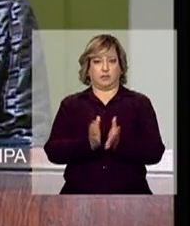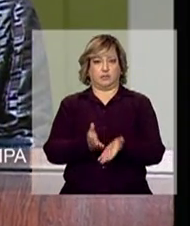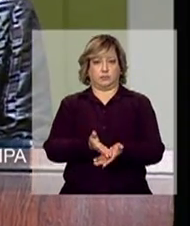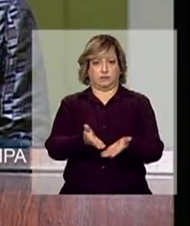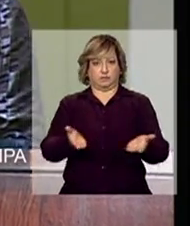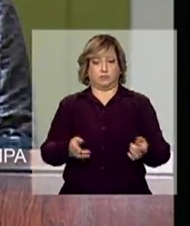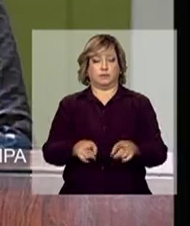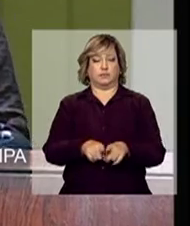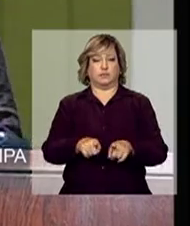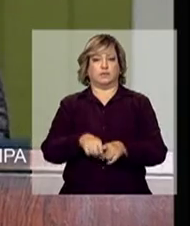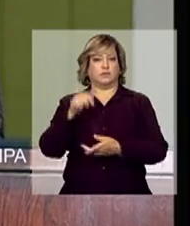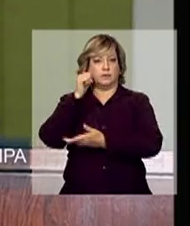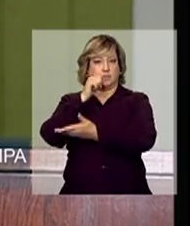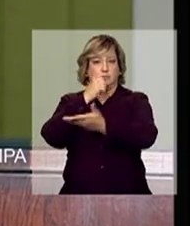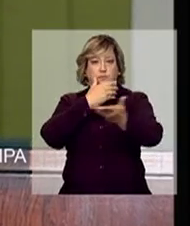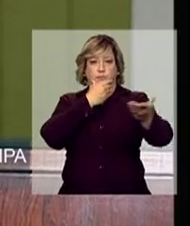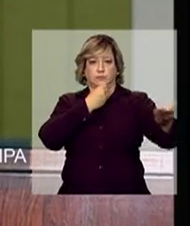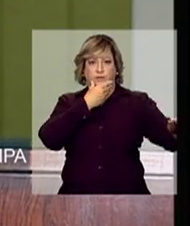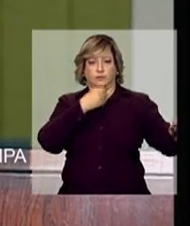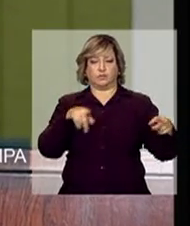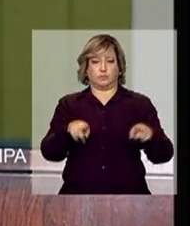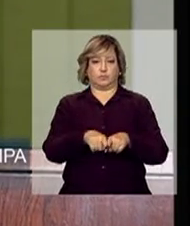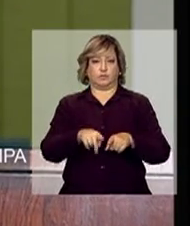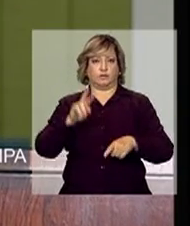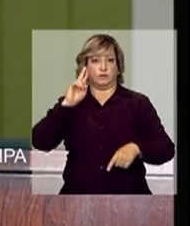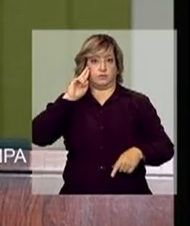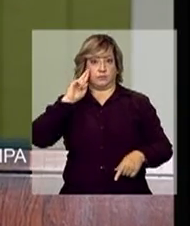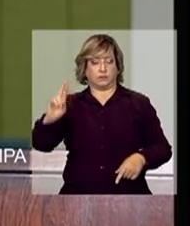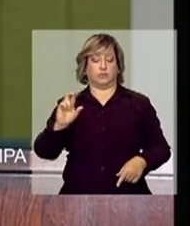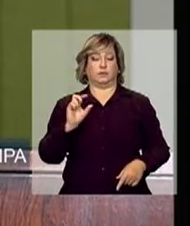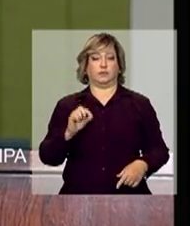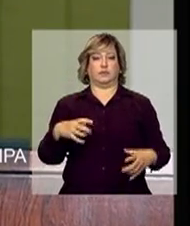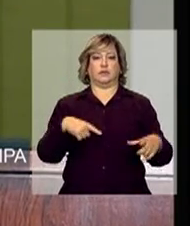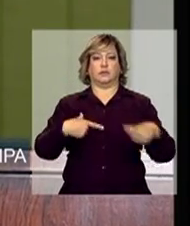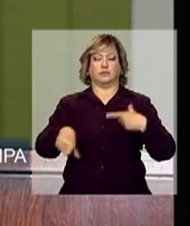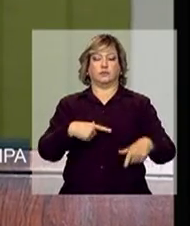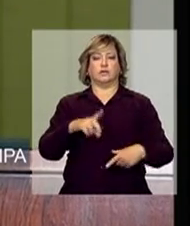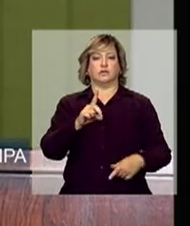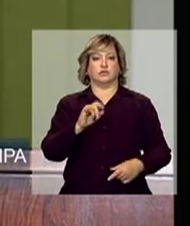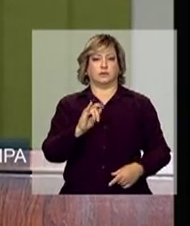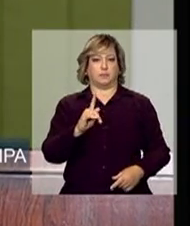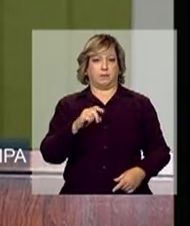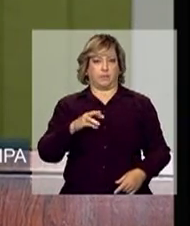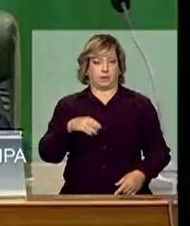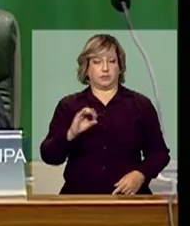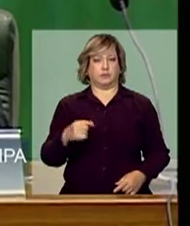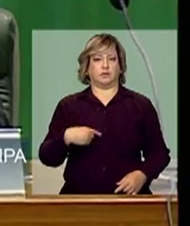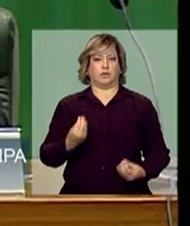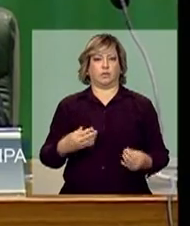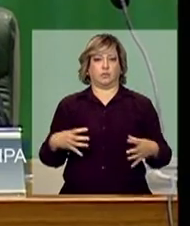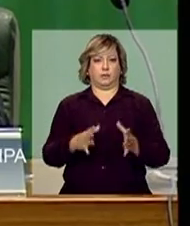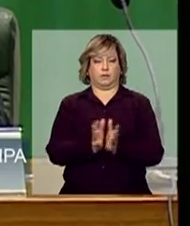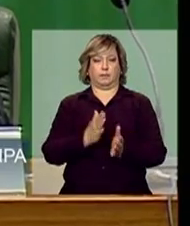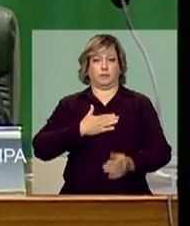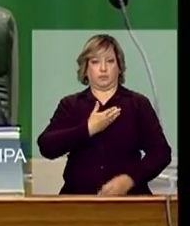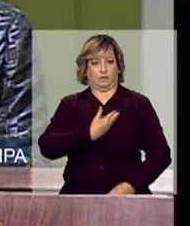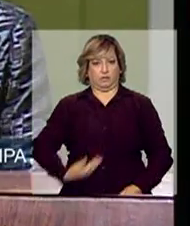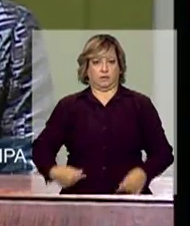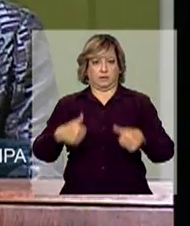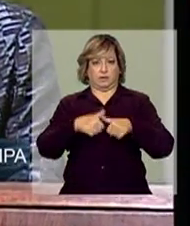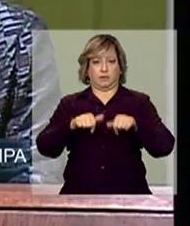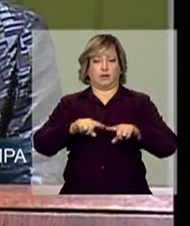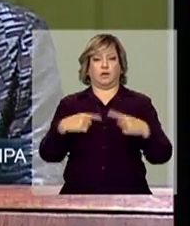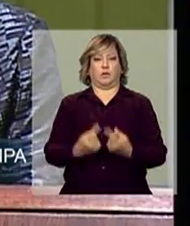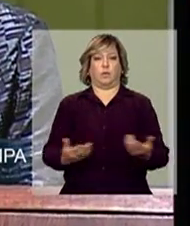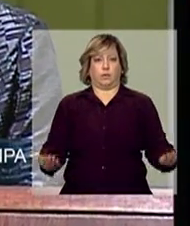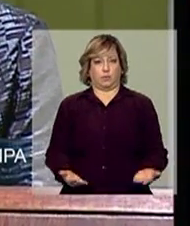e os senhores chefes de missão diplomática acreditados junto ao meu governo aqui presentes. Cumprimento o